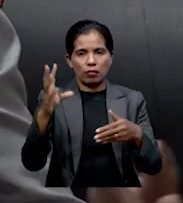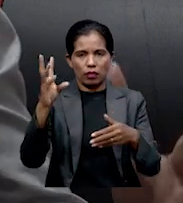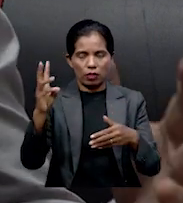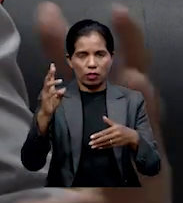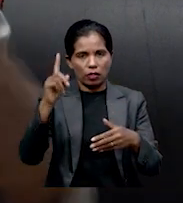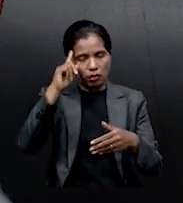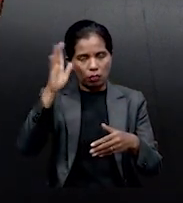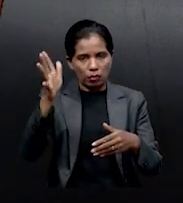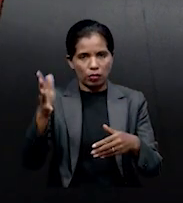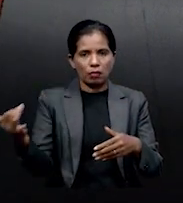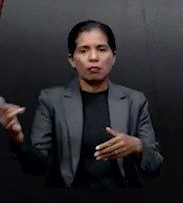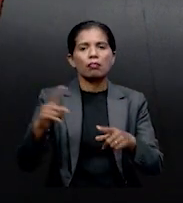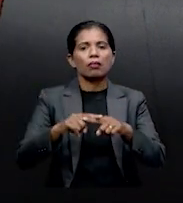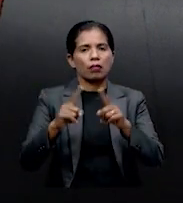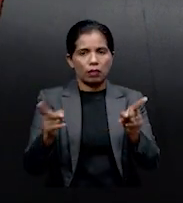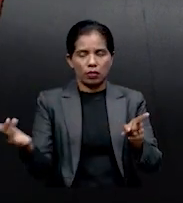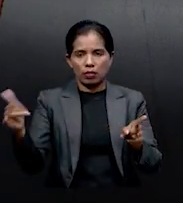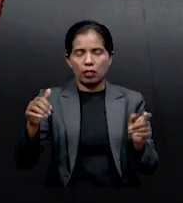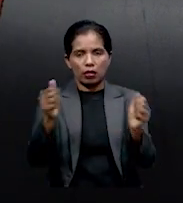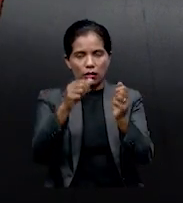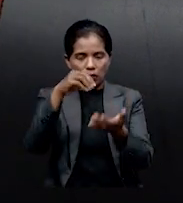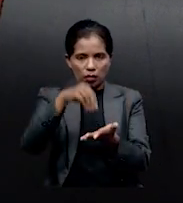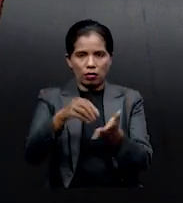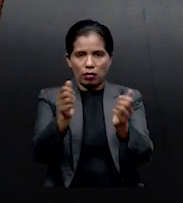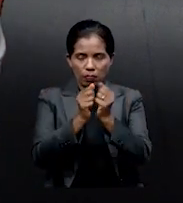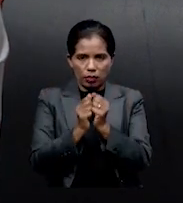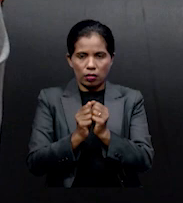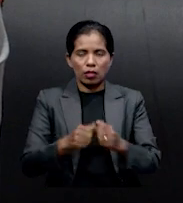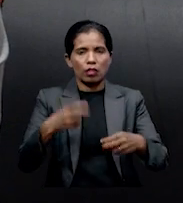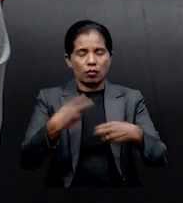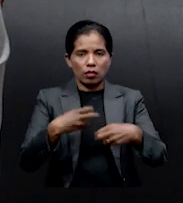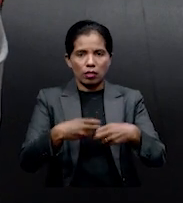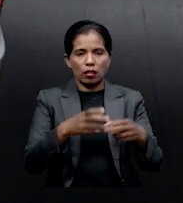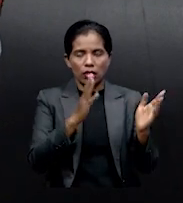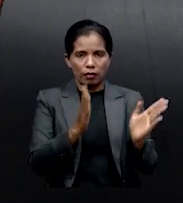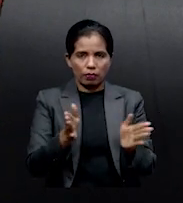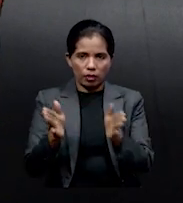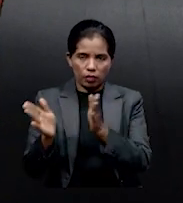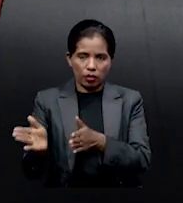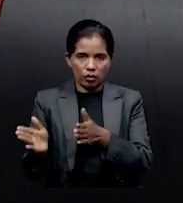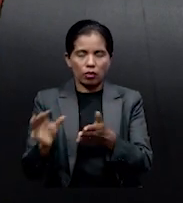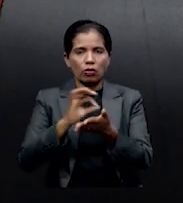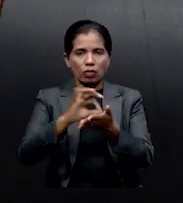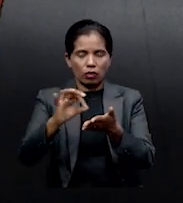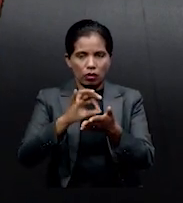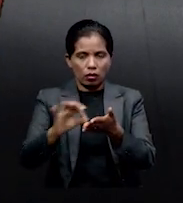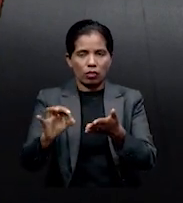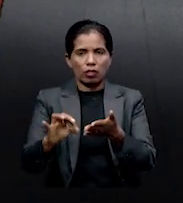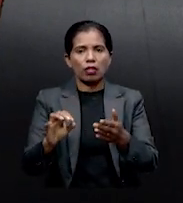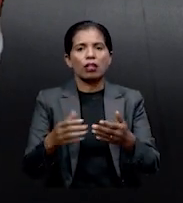vê se está hamutuk, então dificulta o processo be a tu conta né conta folin ida